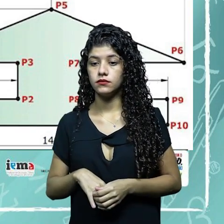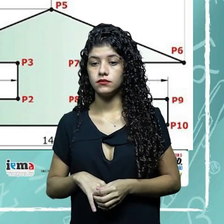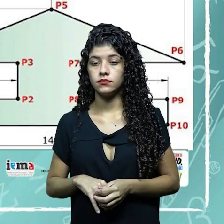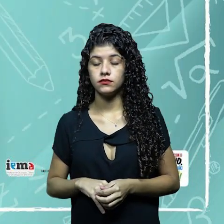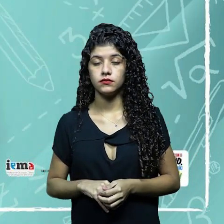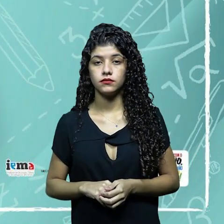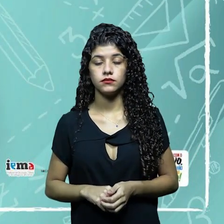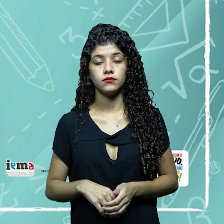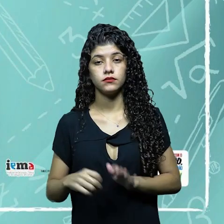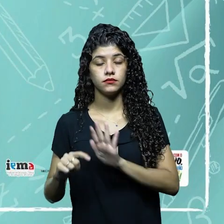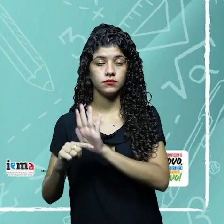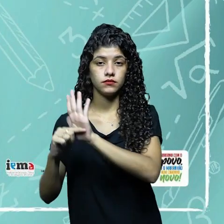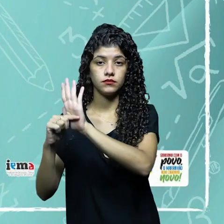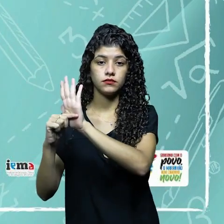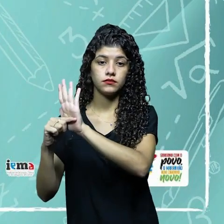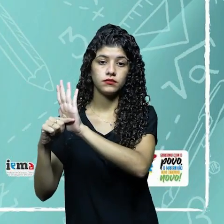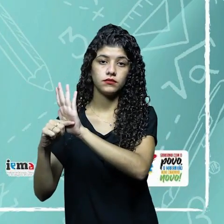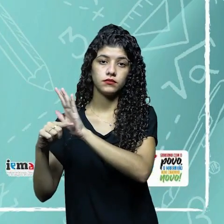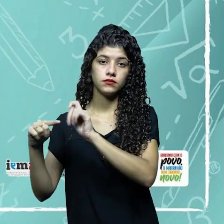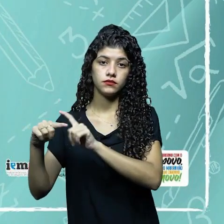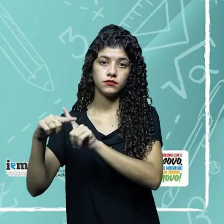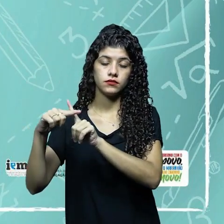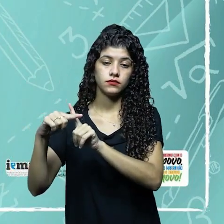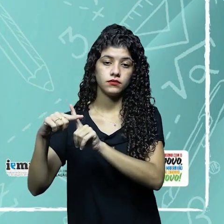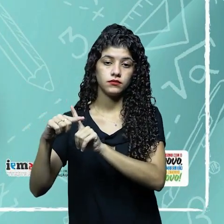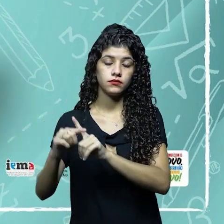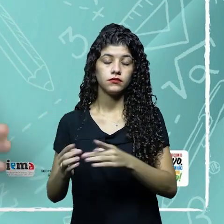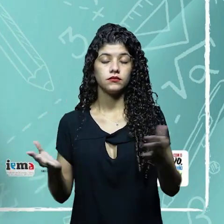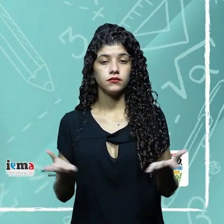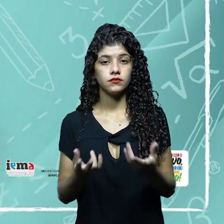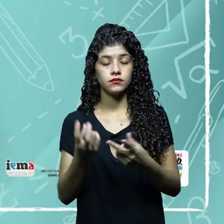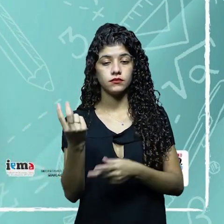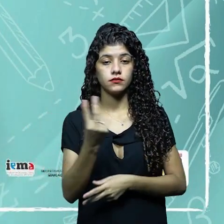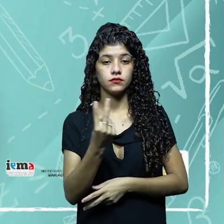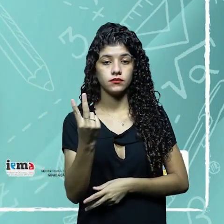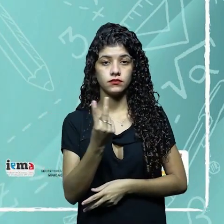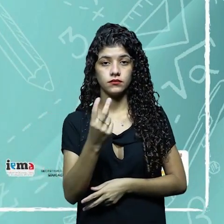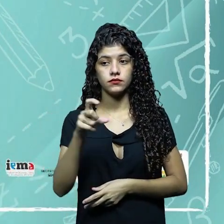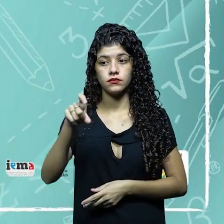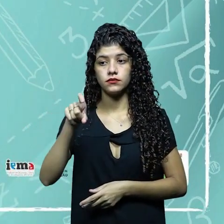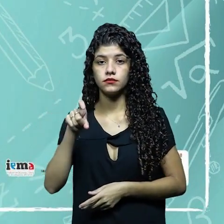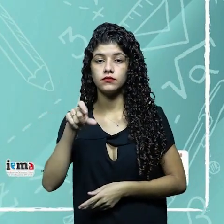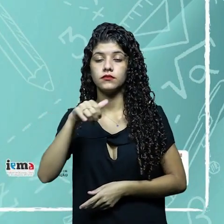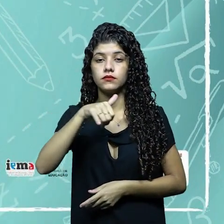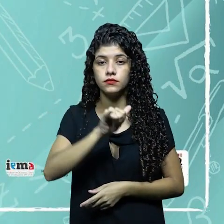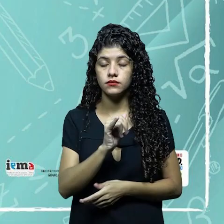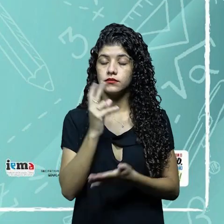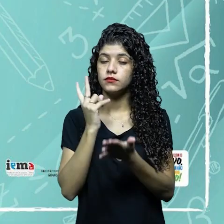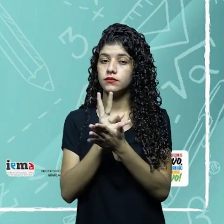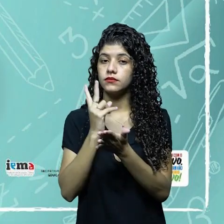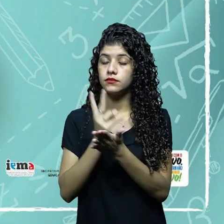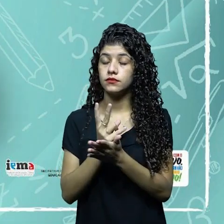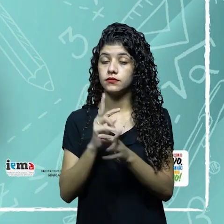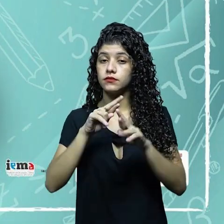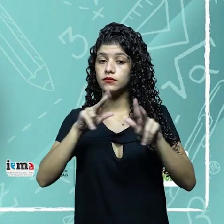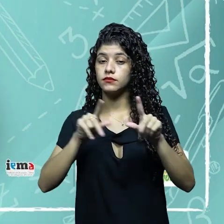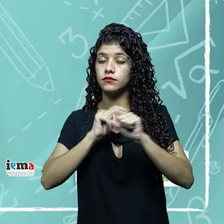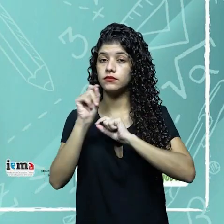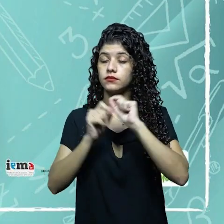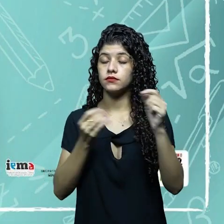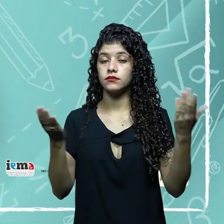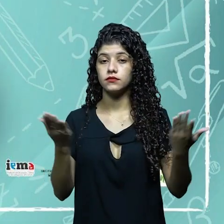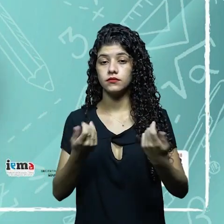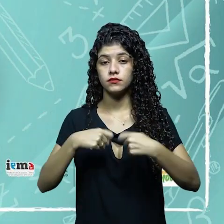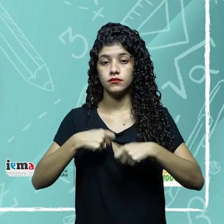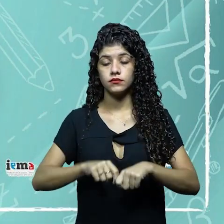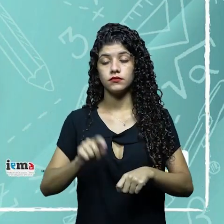positivo. Então, eu vou especificar aqui as duas medidas, X e Y, sempre isso. Só que a única diferença é que eu tenho que colocar o